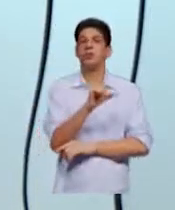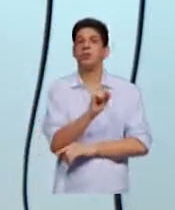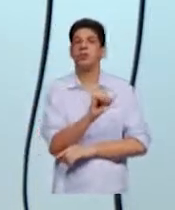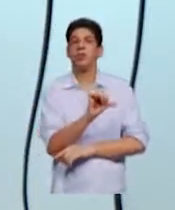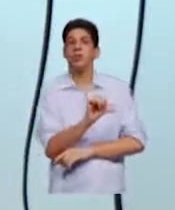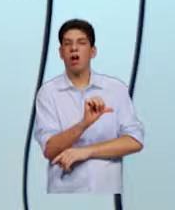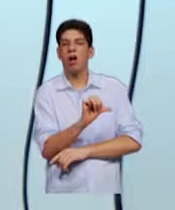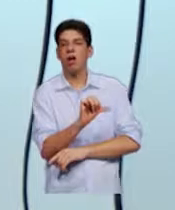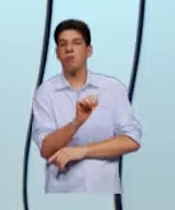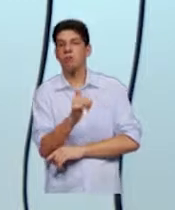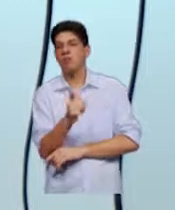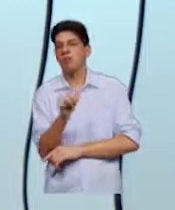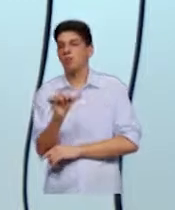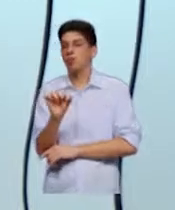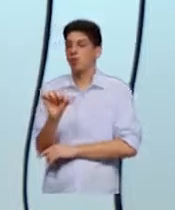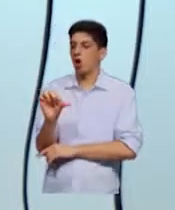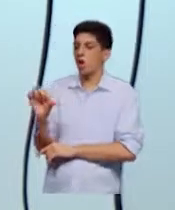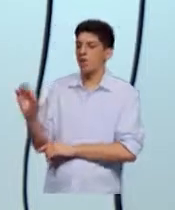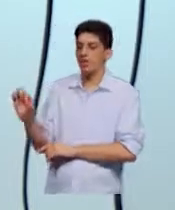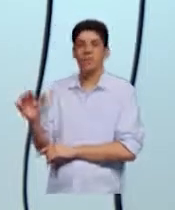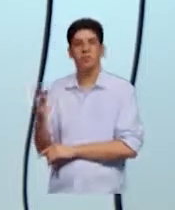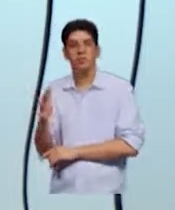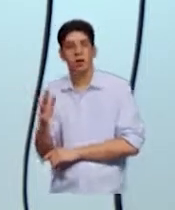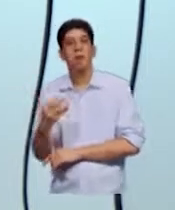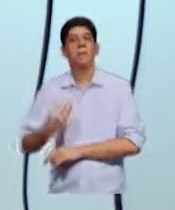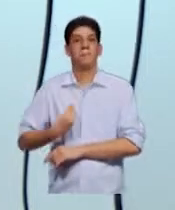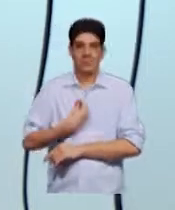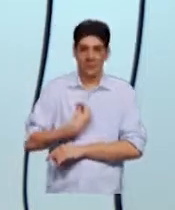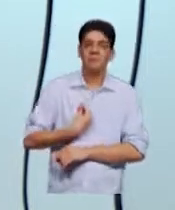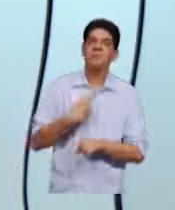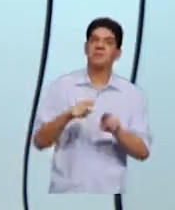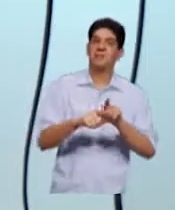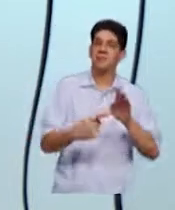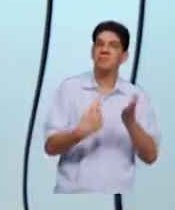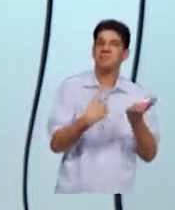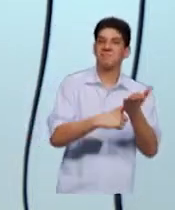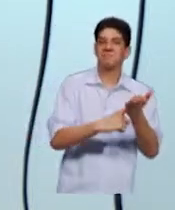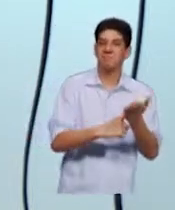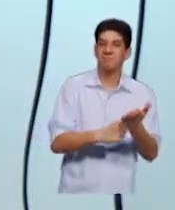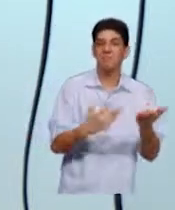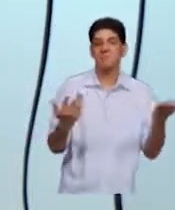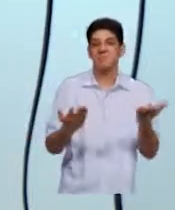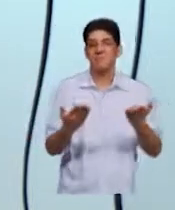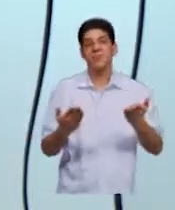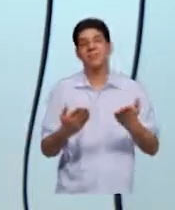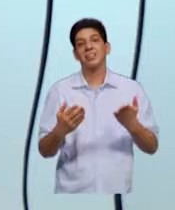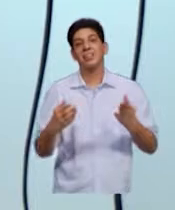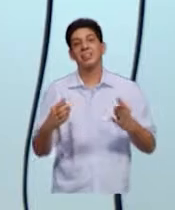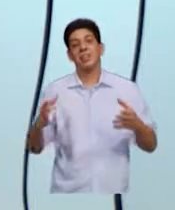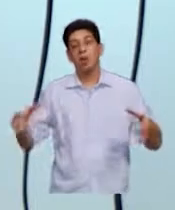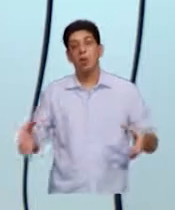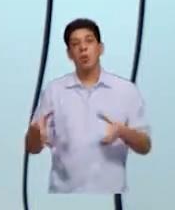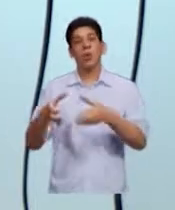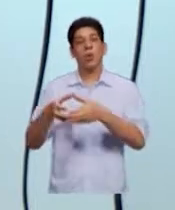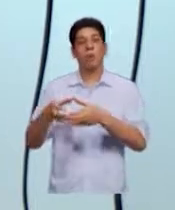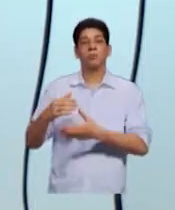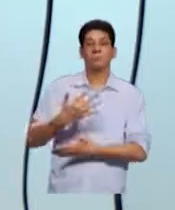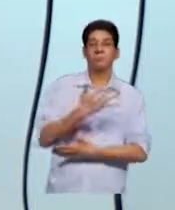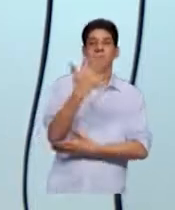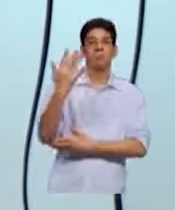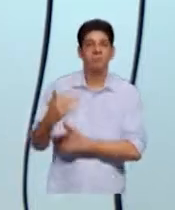90, ele participou também desse acordo e hoje a Organização do Meio Ambiente já